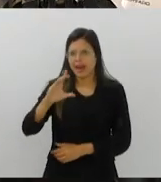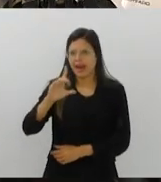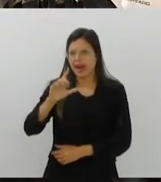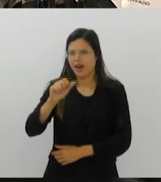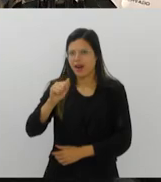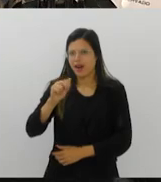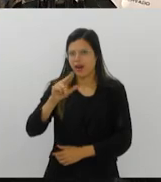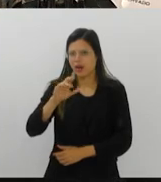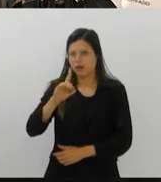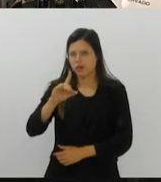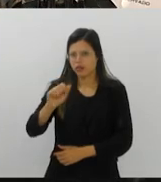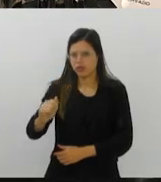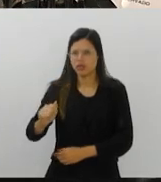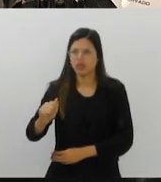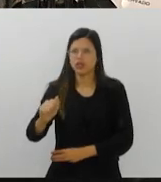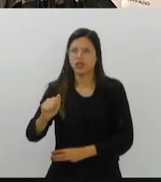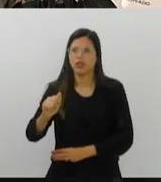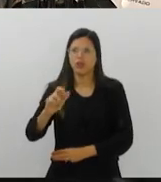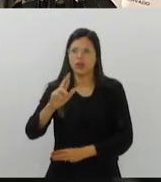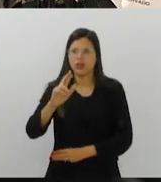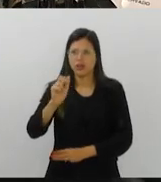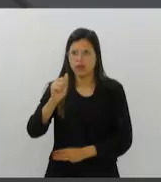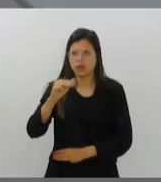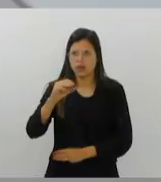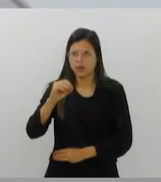Jacó Melo.